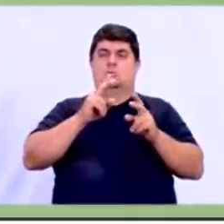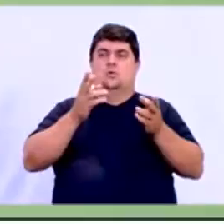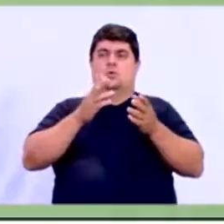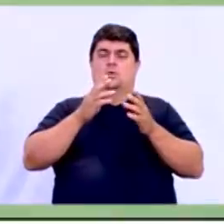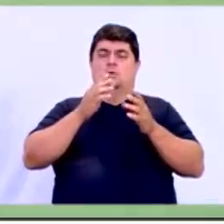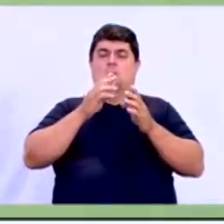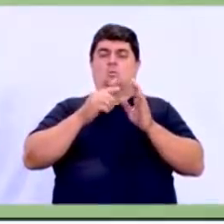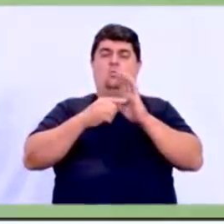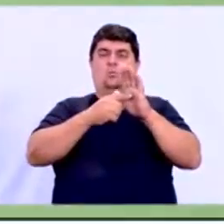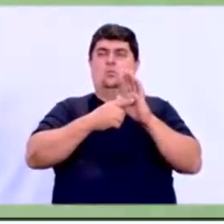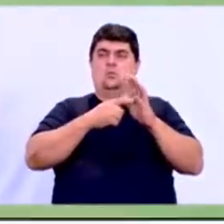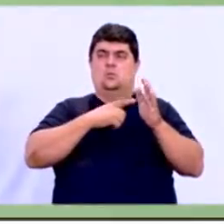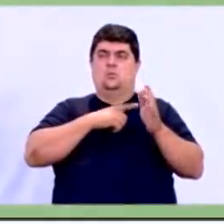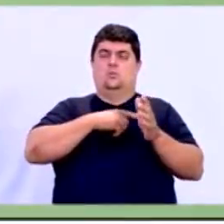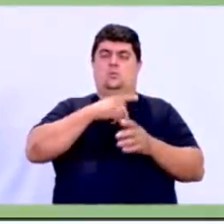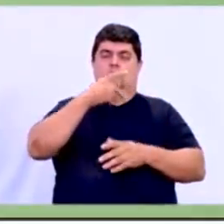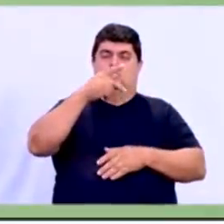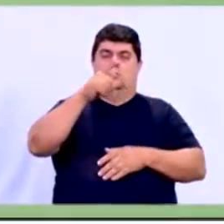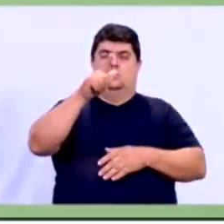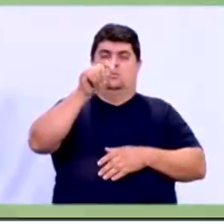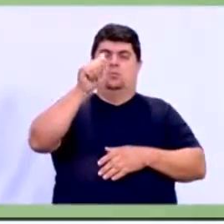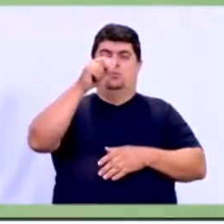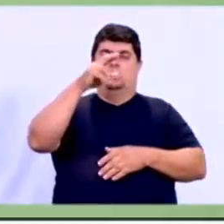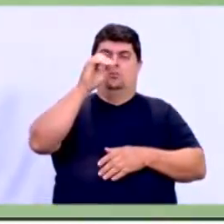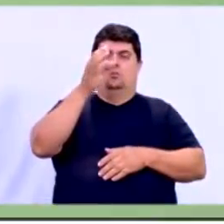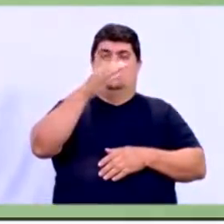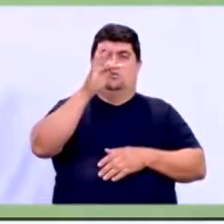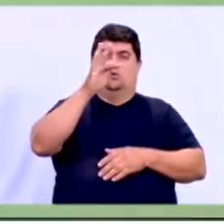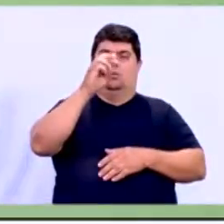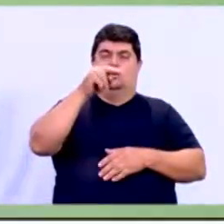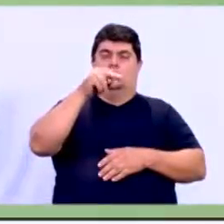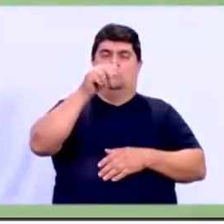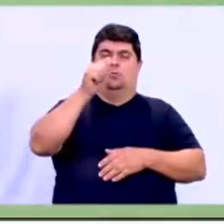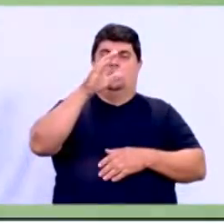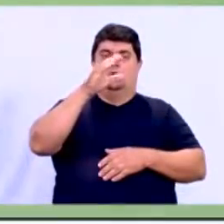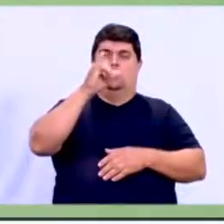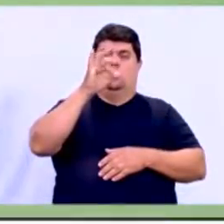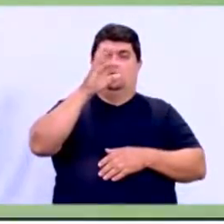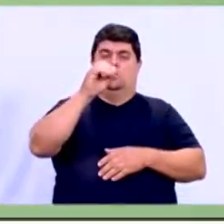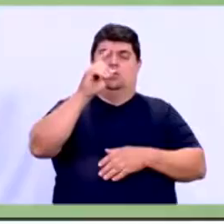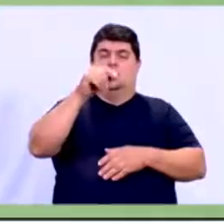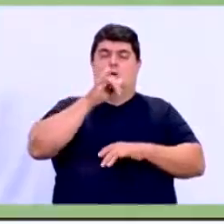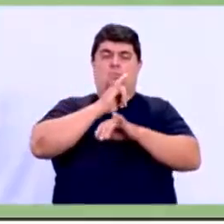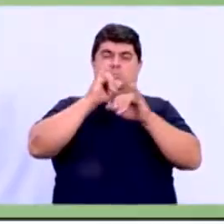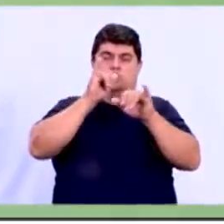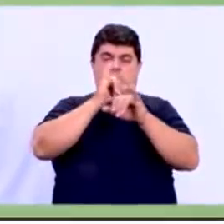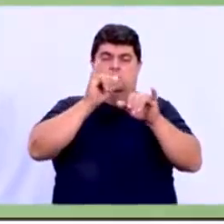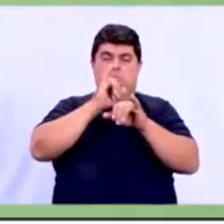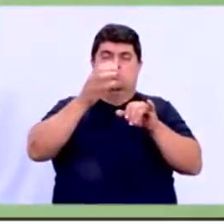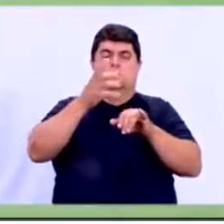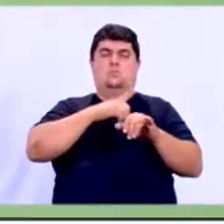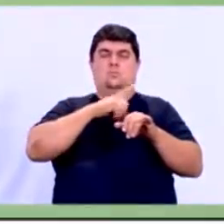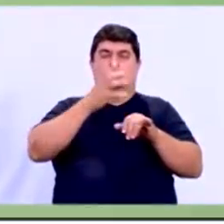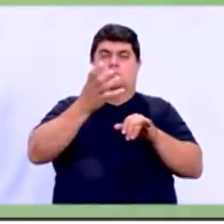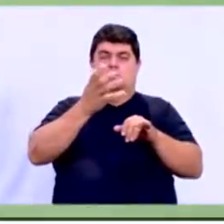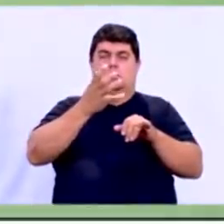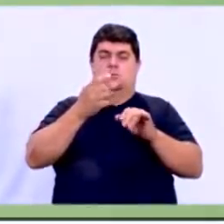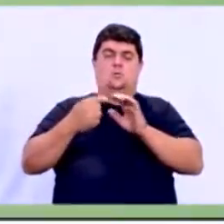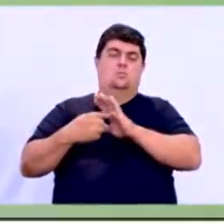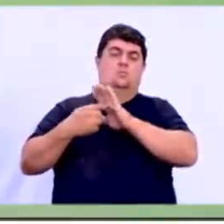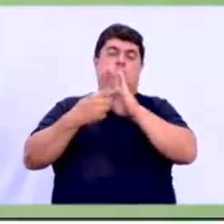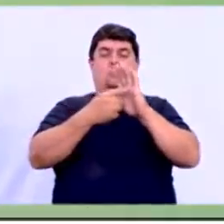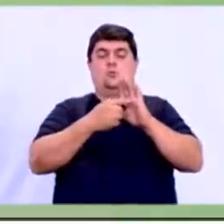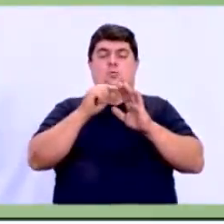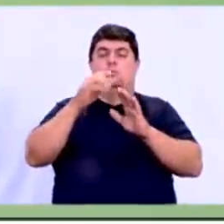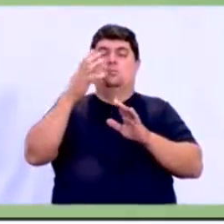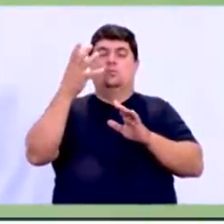destacar também o plano financeiro, que são as informações que apresentam a